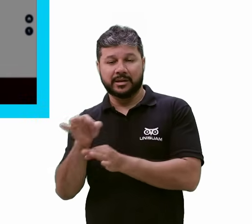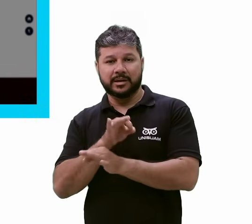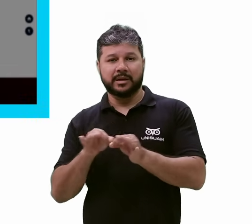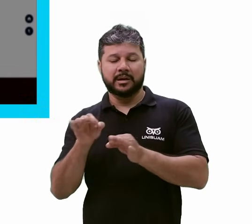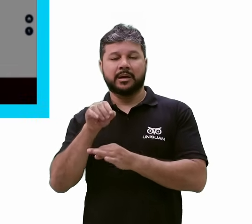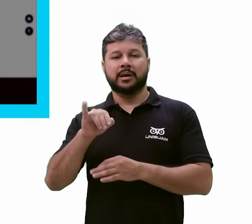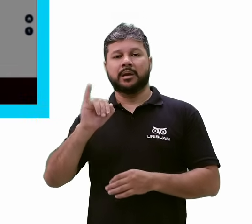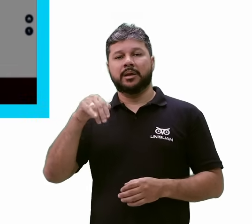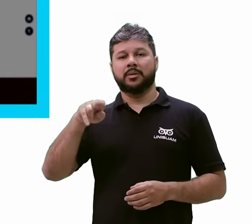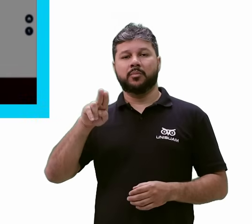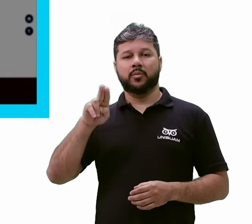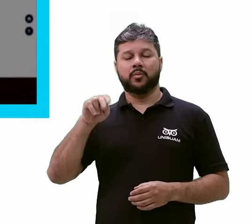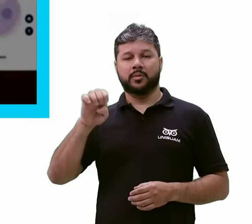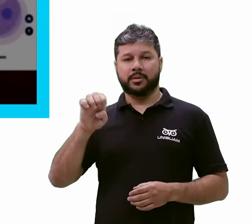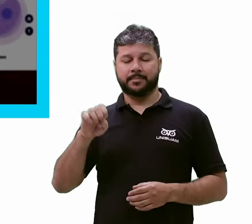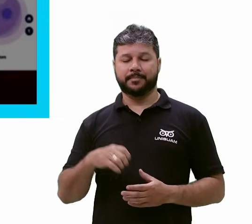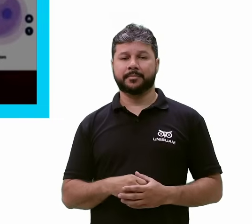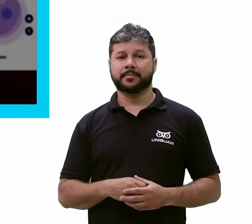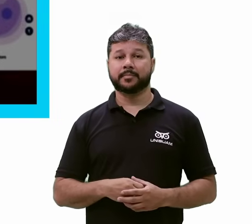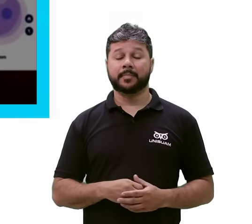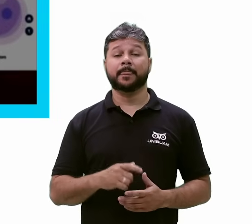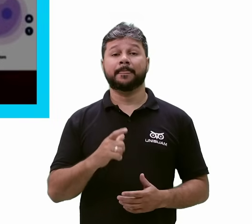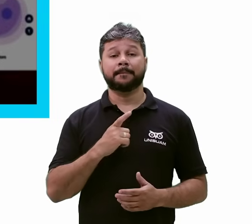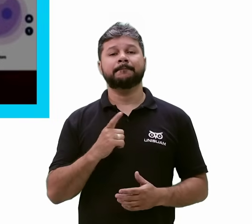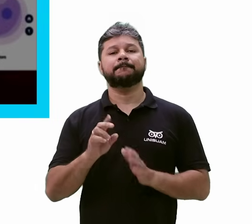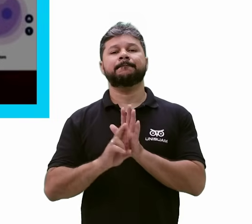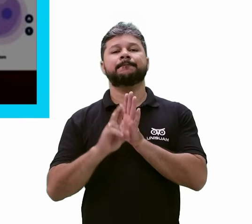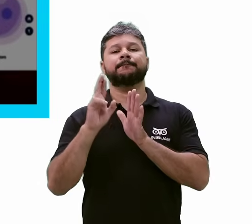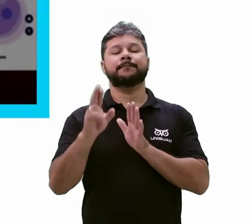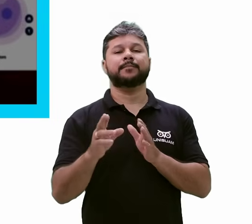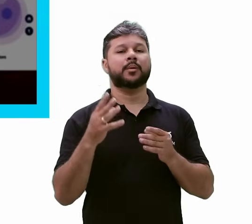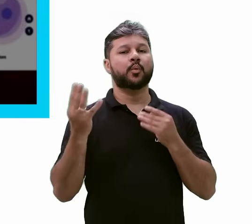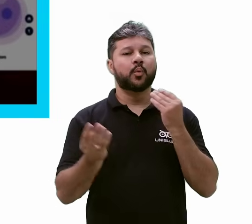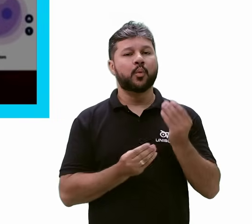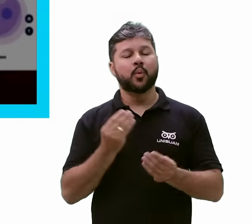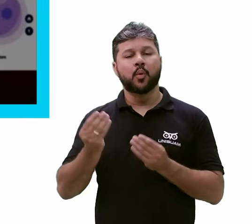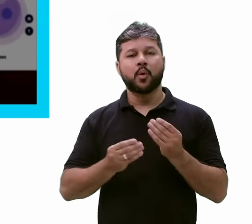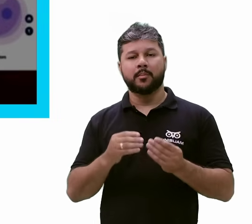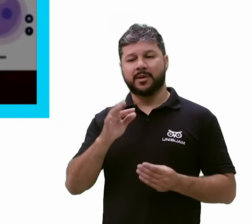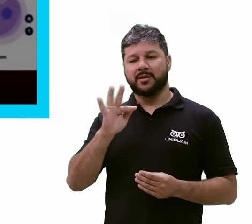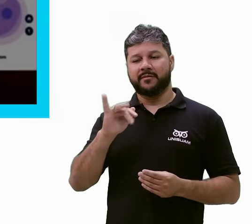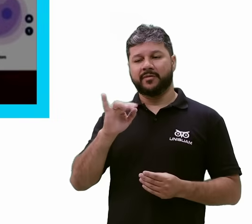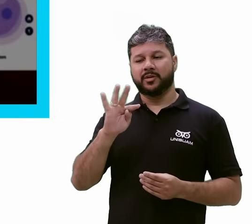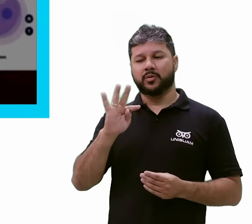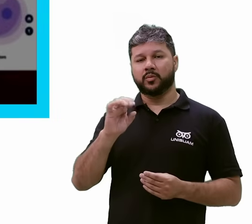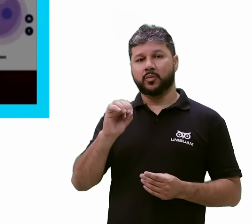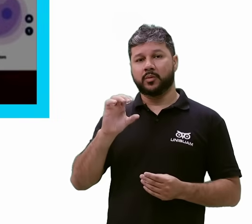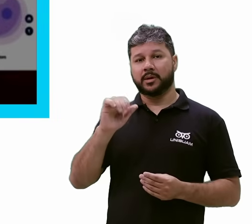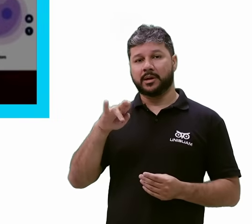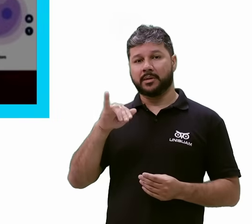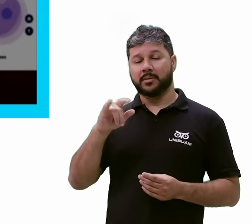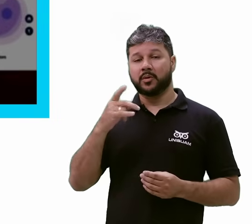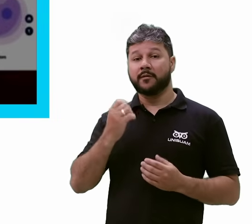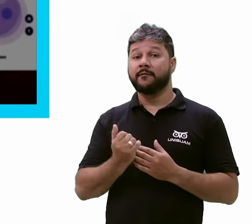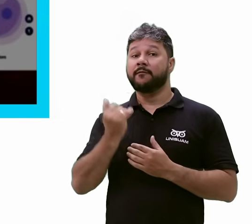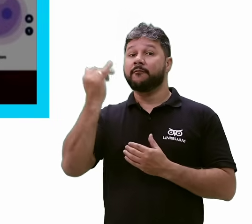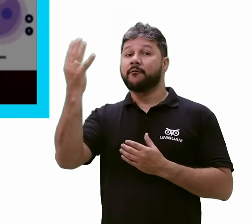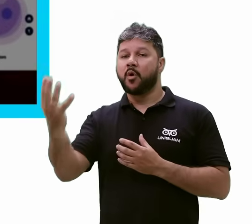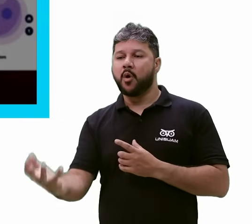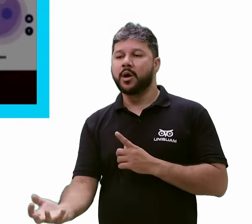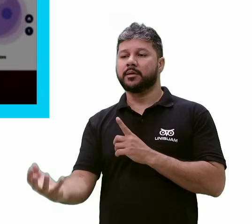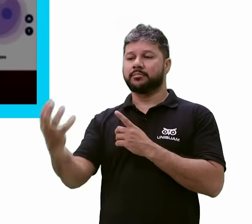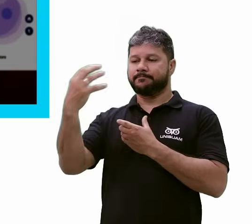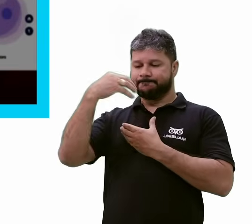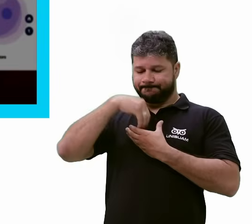célula imune. E aí aqui a representação de como um fitocannabinoide, que vem de fora do